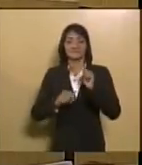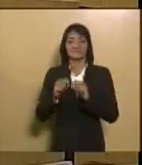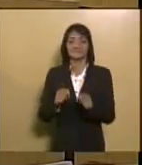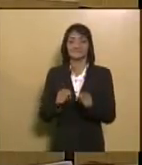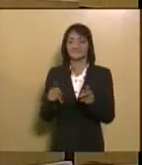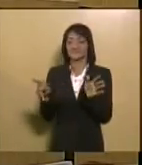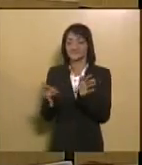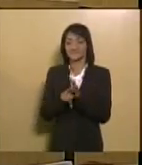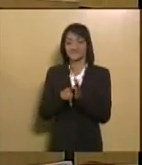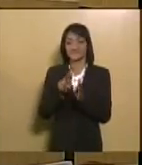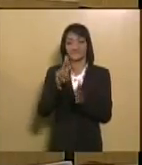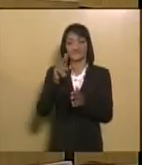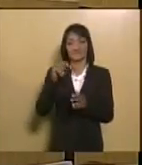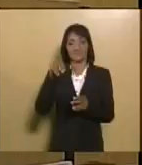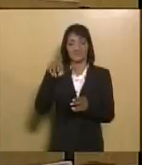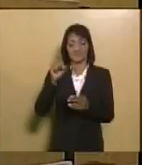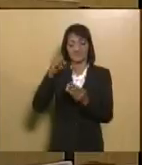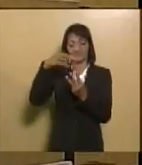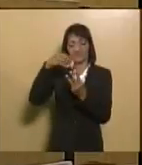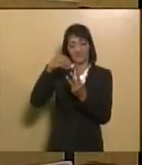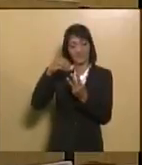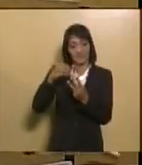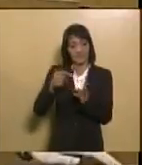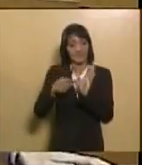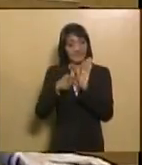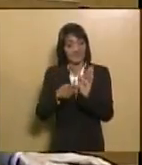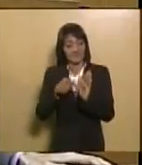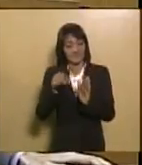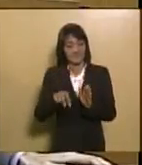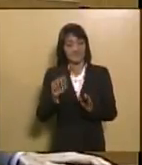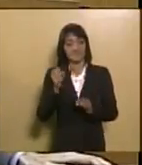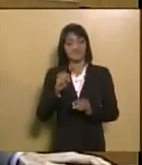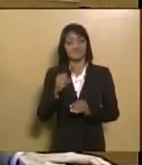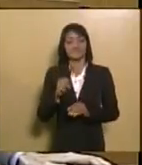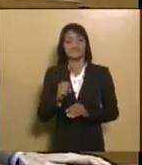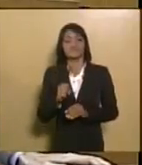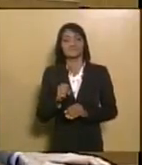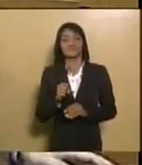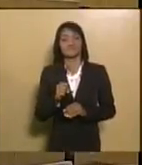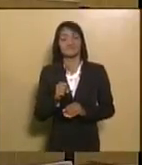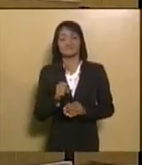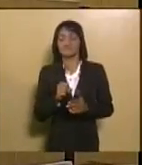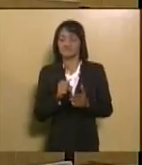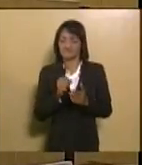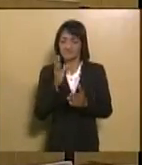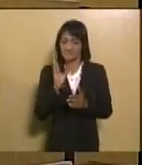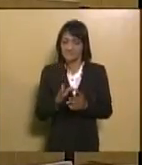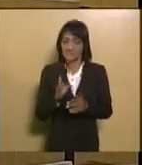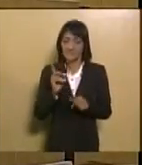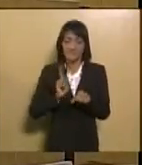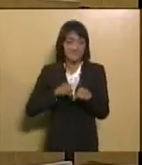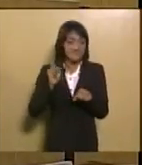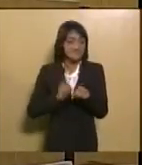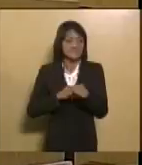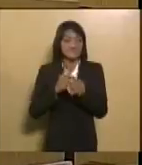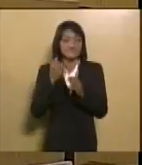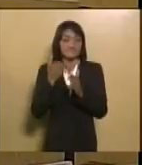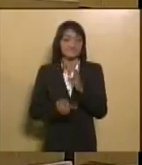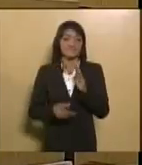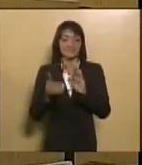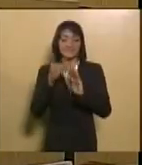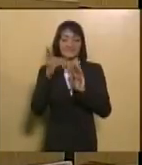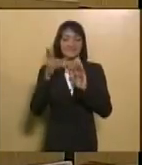UFES, onde demonstra que Sergipe teve uma década perdida. Eu acho que são dados, deputada Maria, que